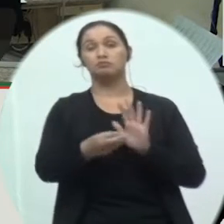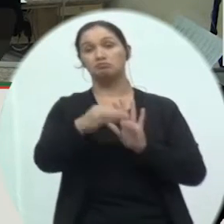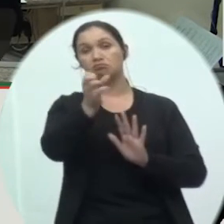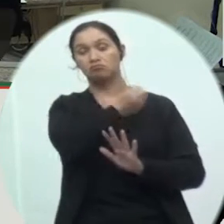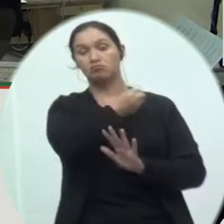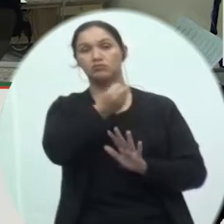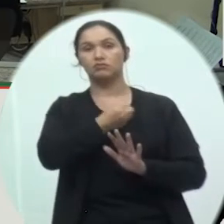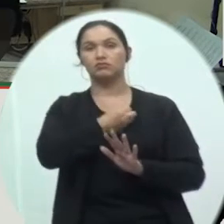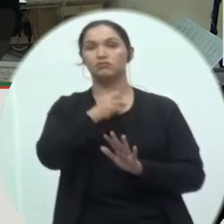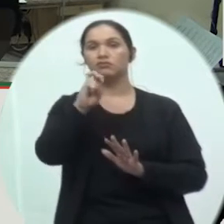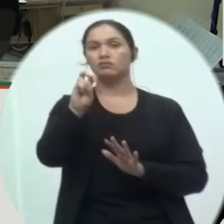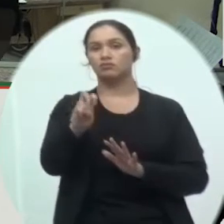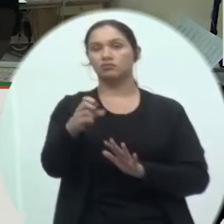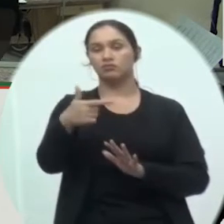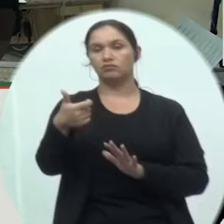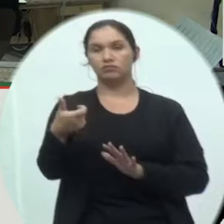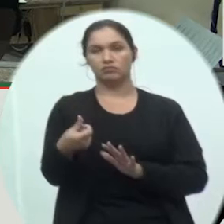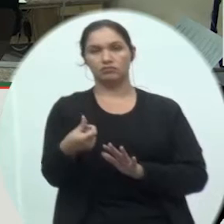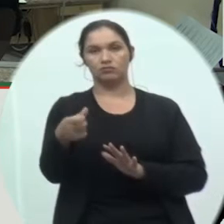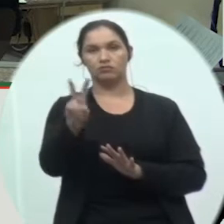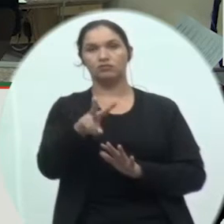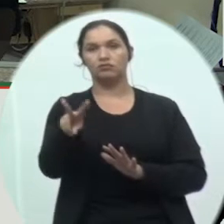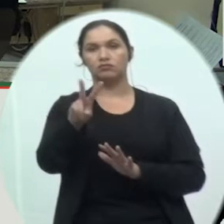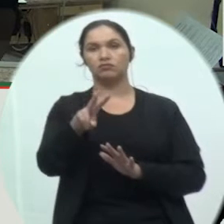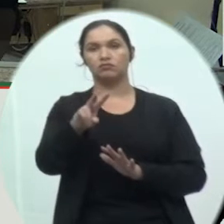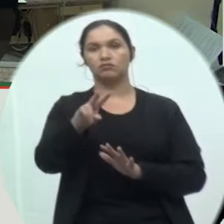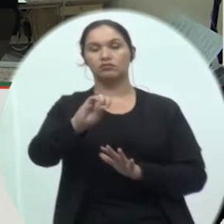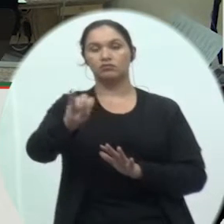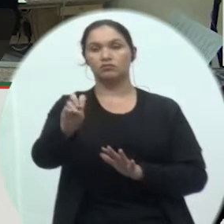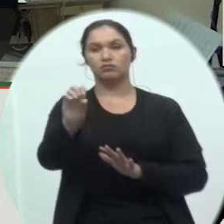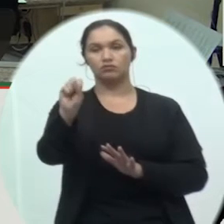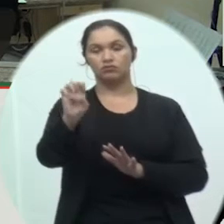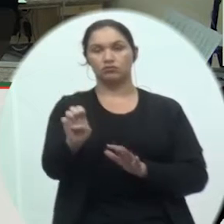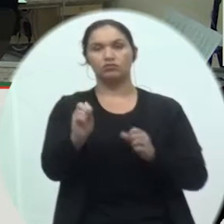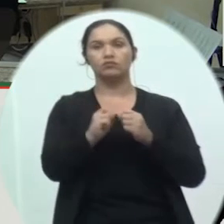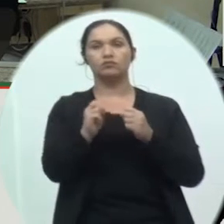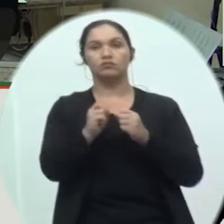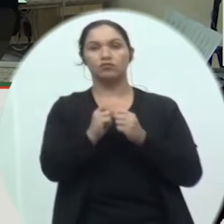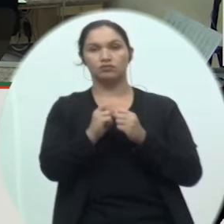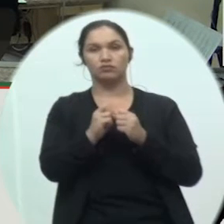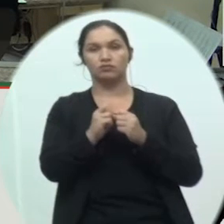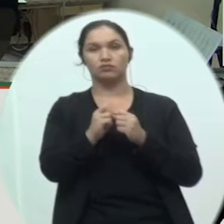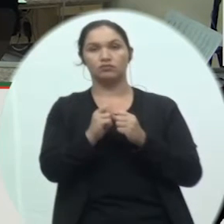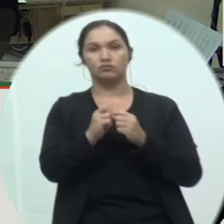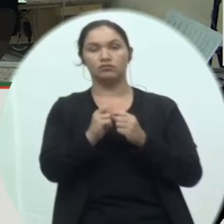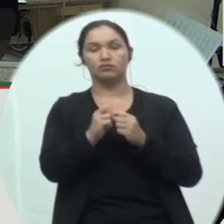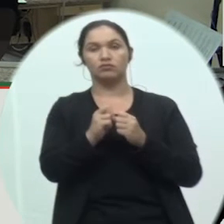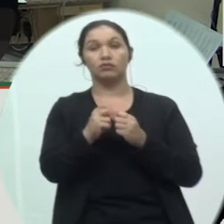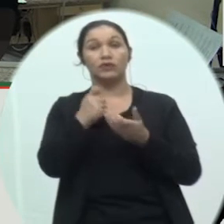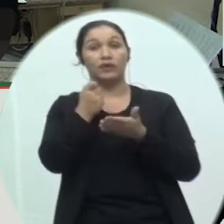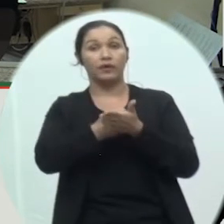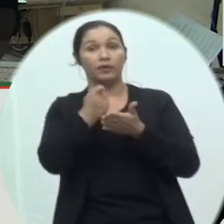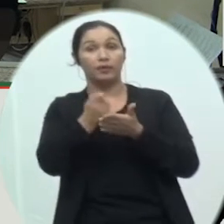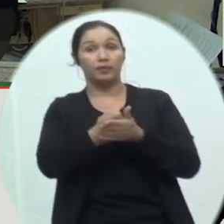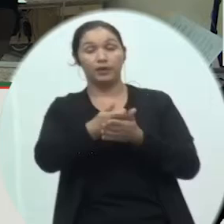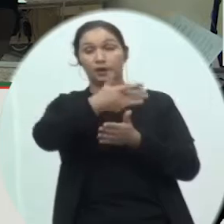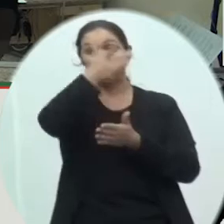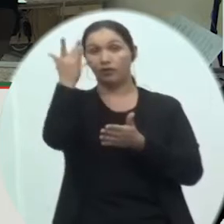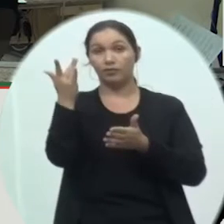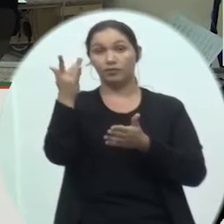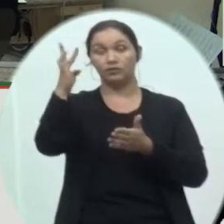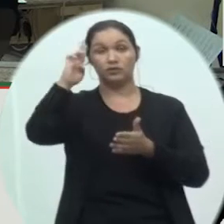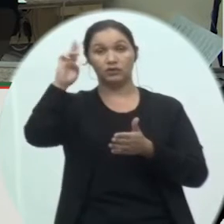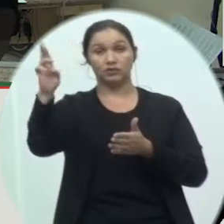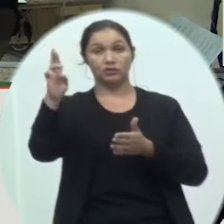Indicação número 526/2019, de autoria do vereador José Paulo Ferrarese, assunto notificação ao proprietário do terreno localizado